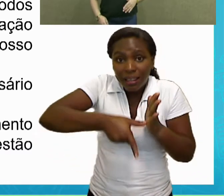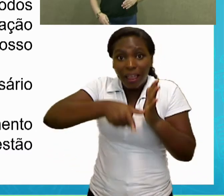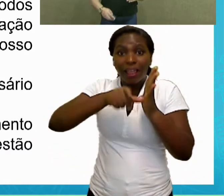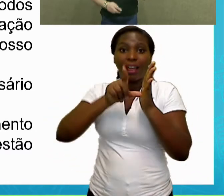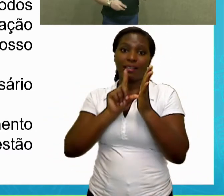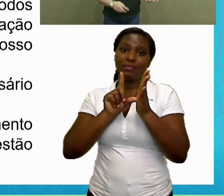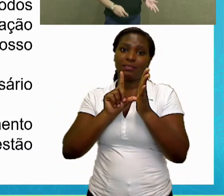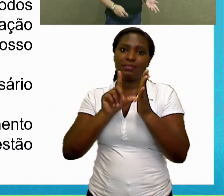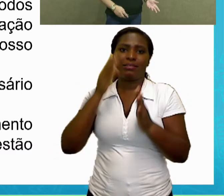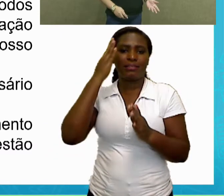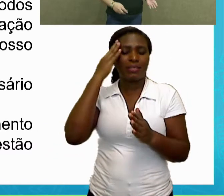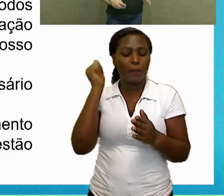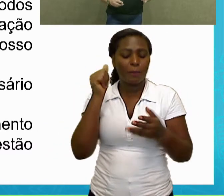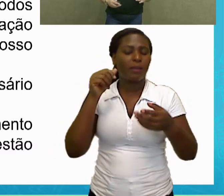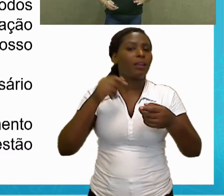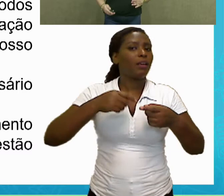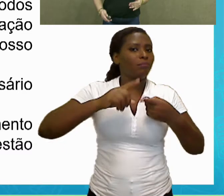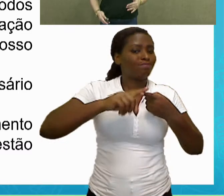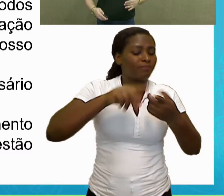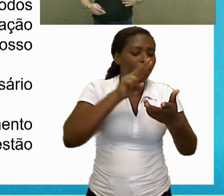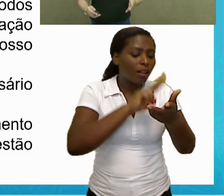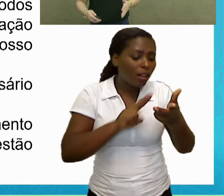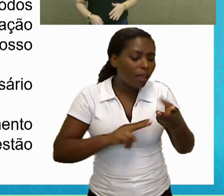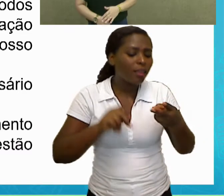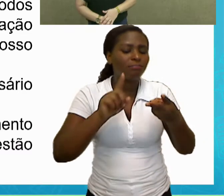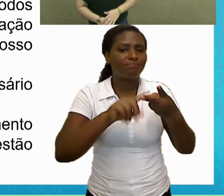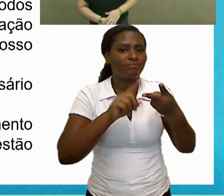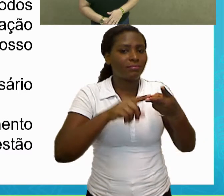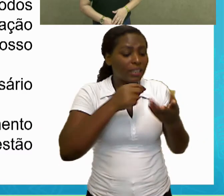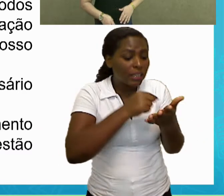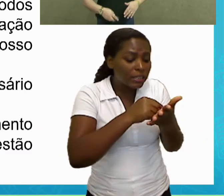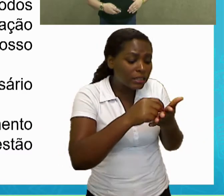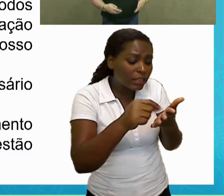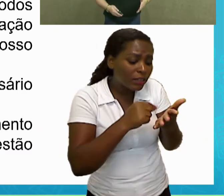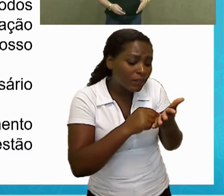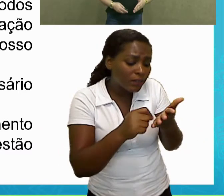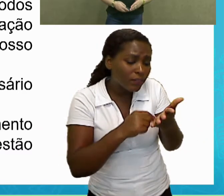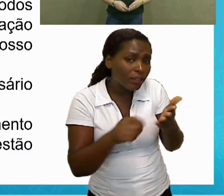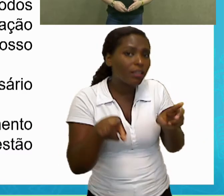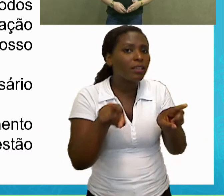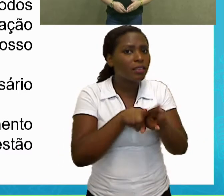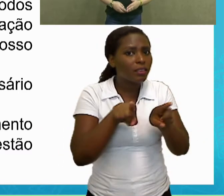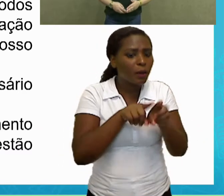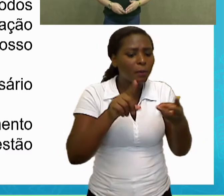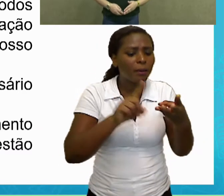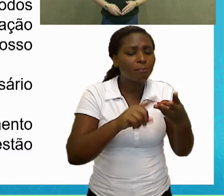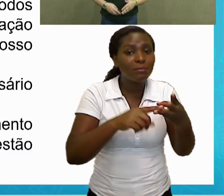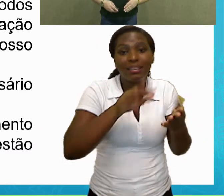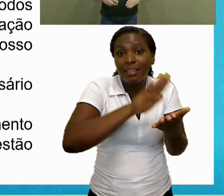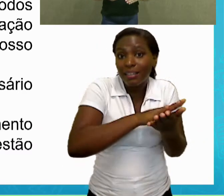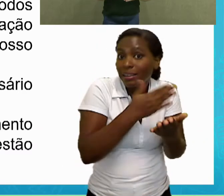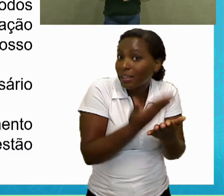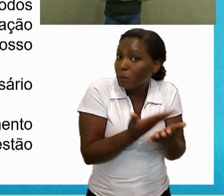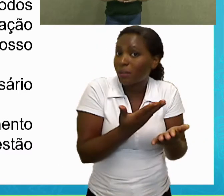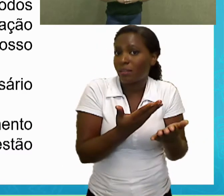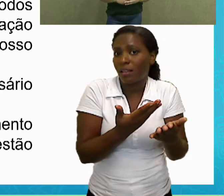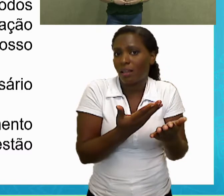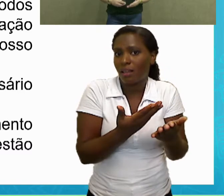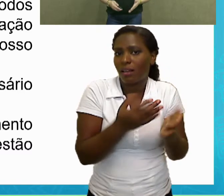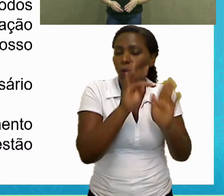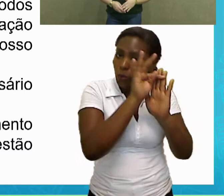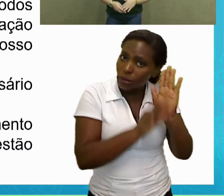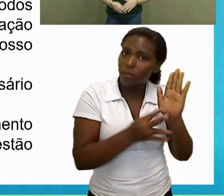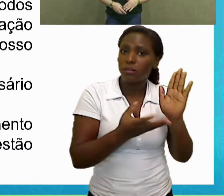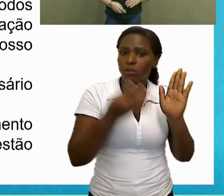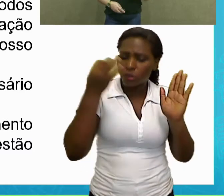ler, escrever e interpretar corretamente. Todos concordamos com isso. Então, a aplicação